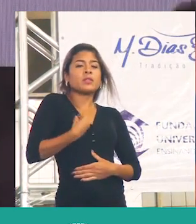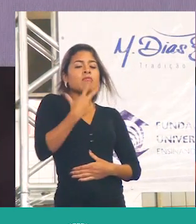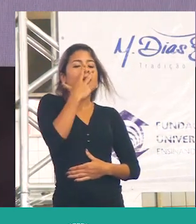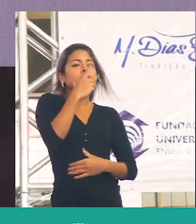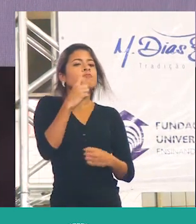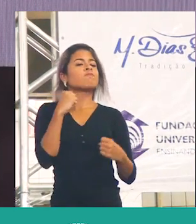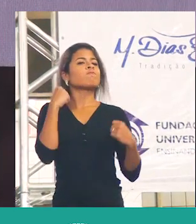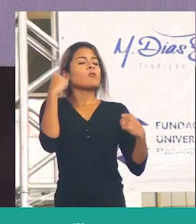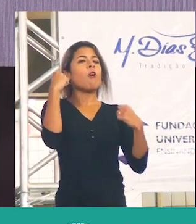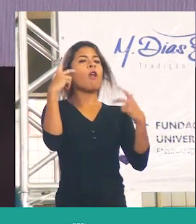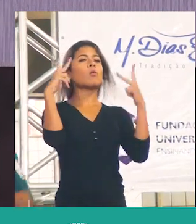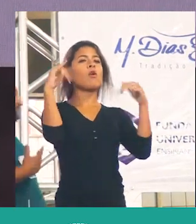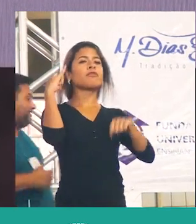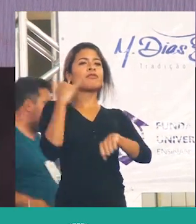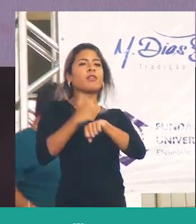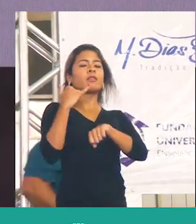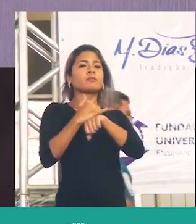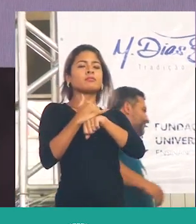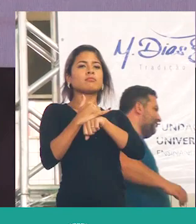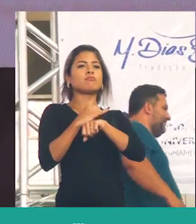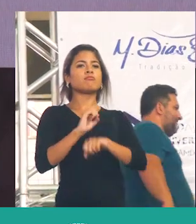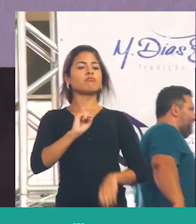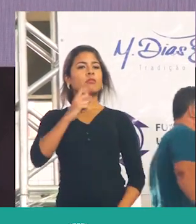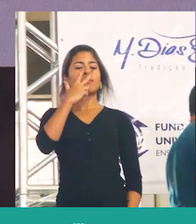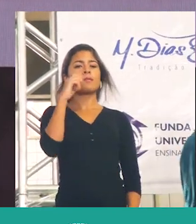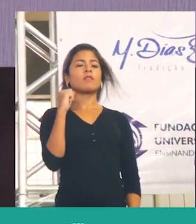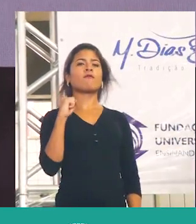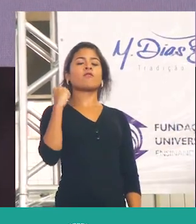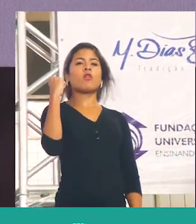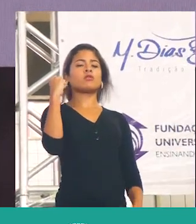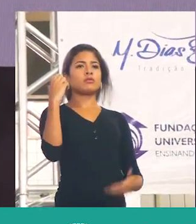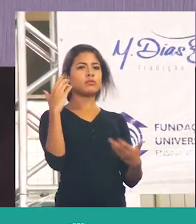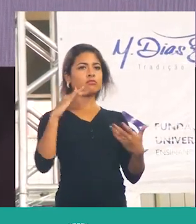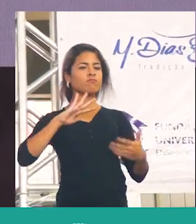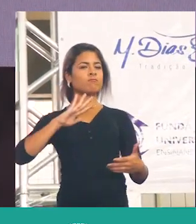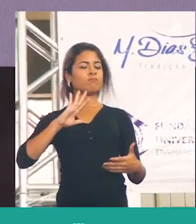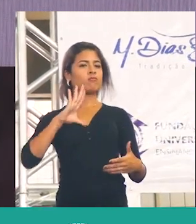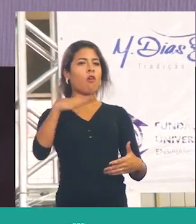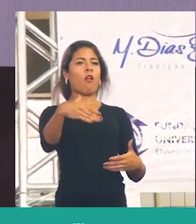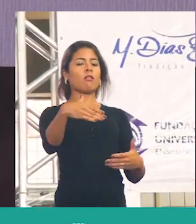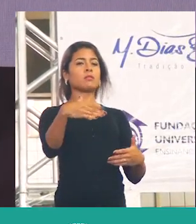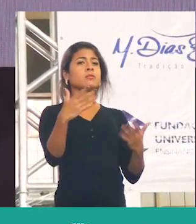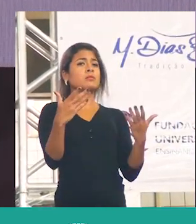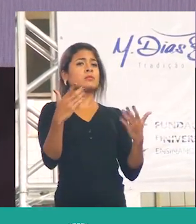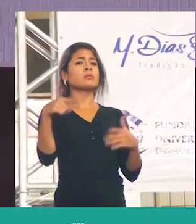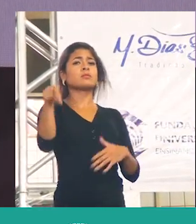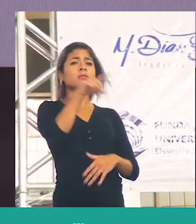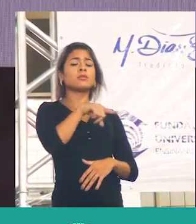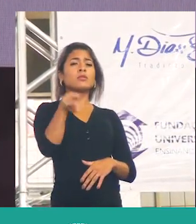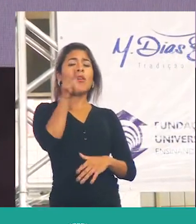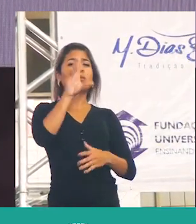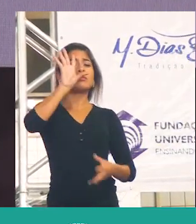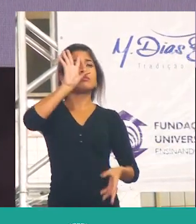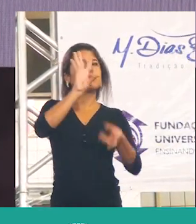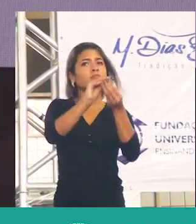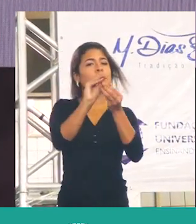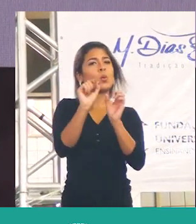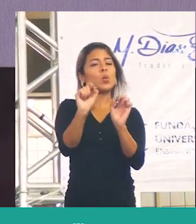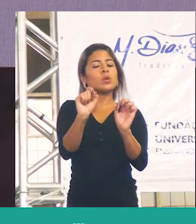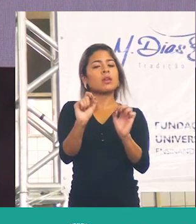ferro. Então fica nesse instante inicial para vocês essa certeza de que na